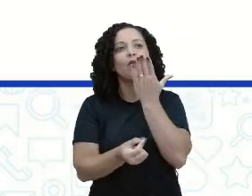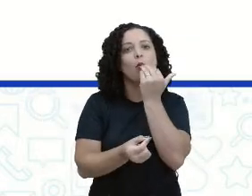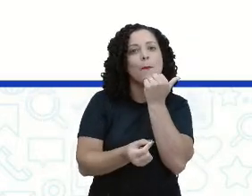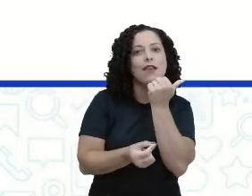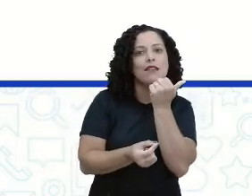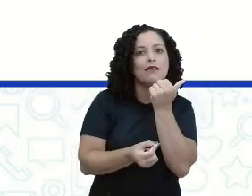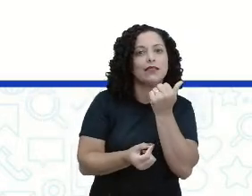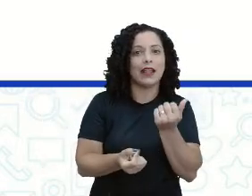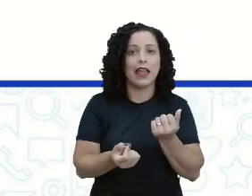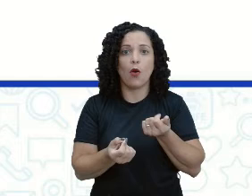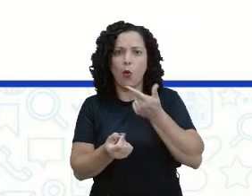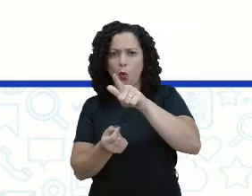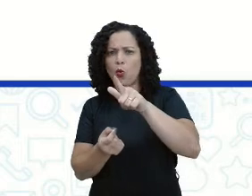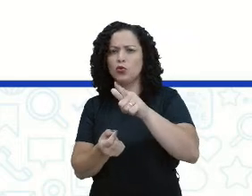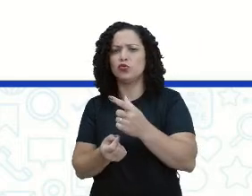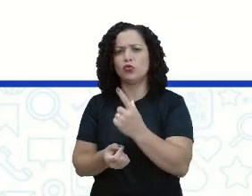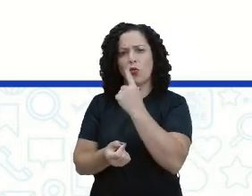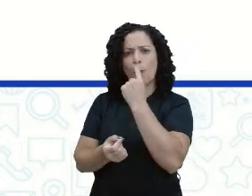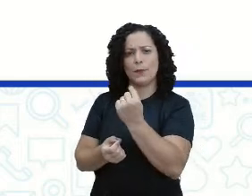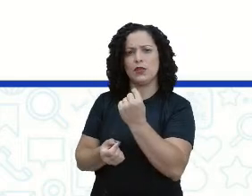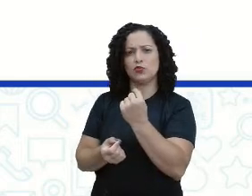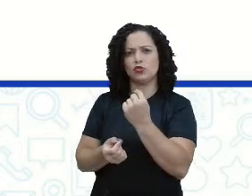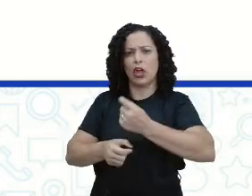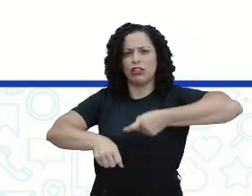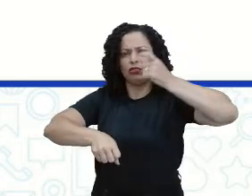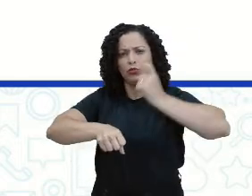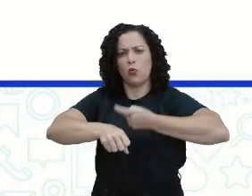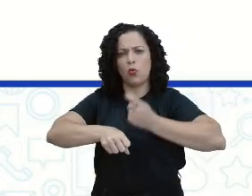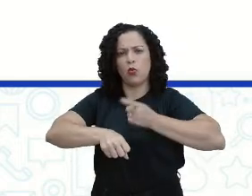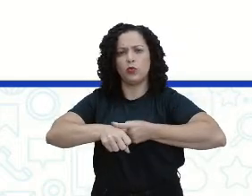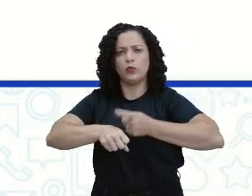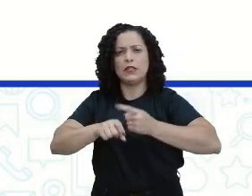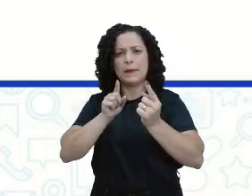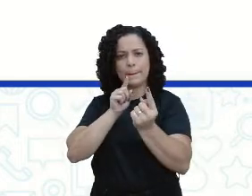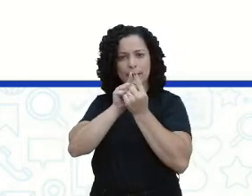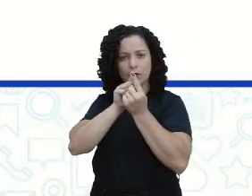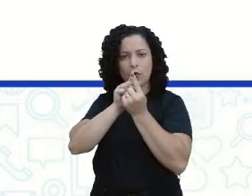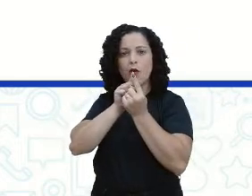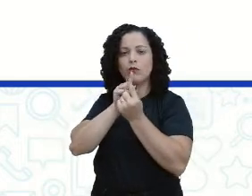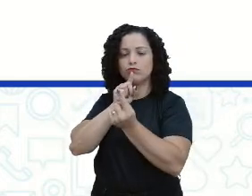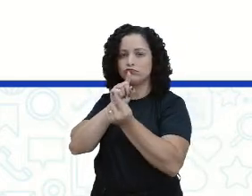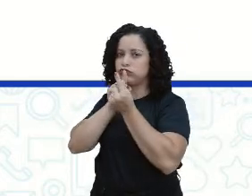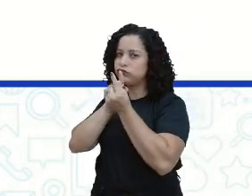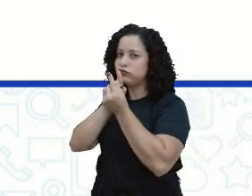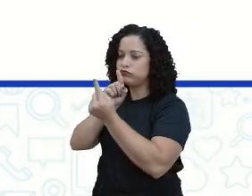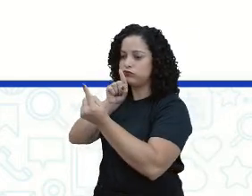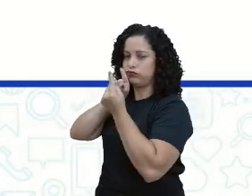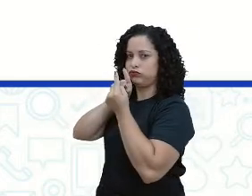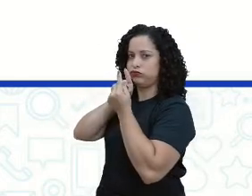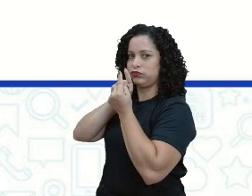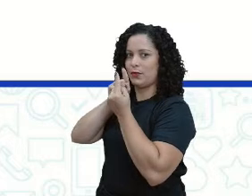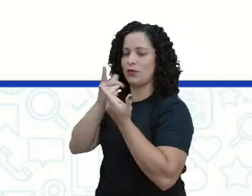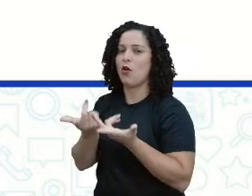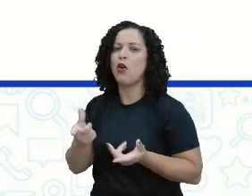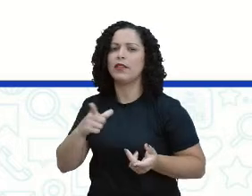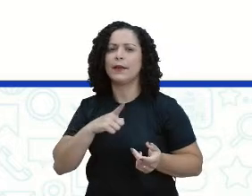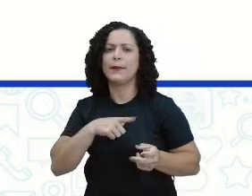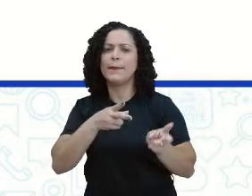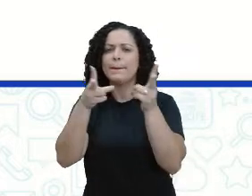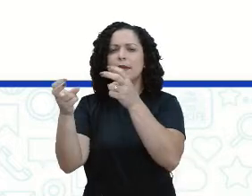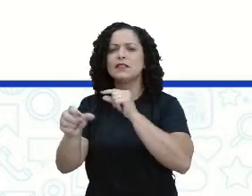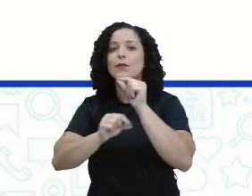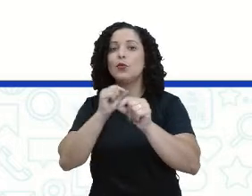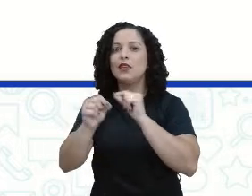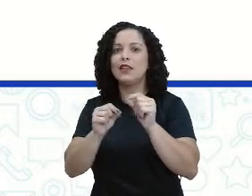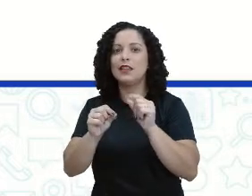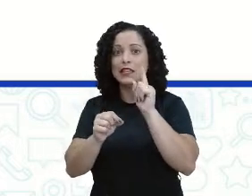ponto, os bicos eram mais duros e curtos. E aí o que é que ele percebe? A presença de cocos, pequenos coquinhos, que